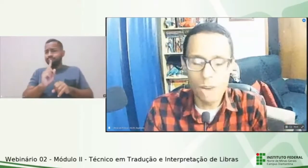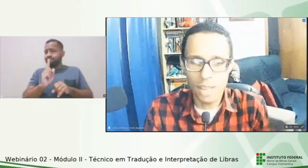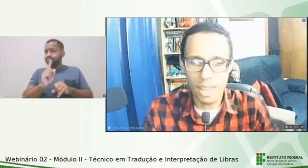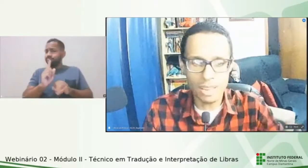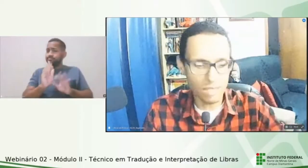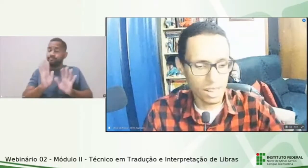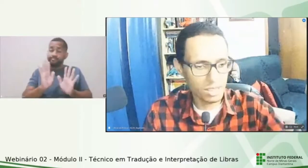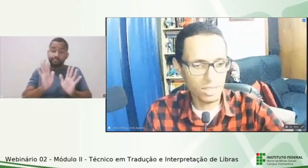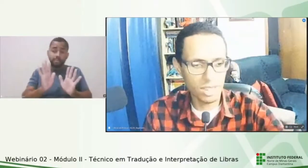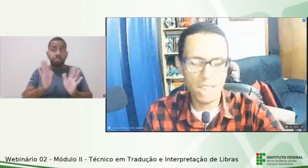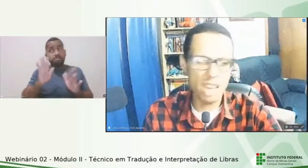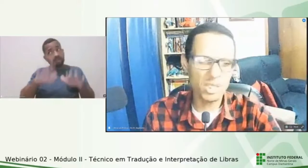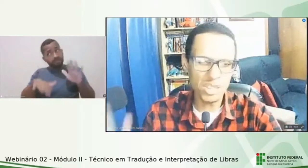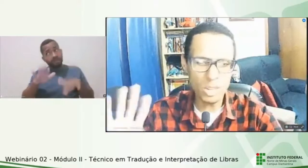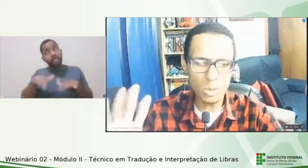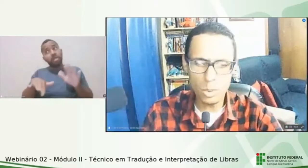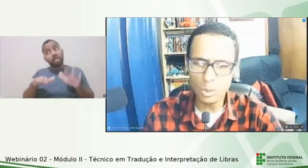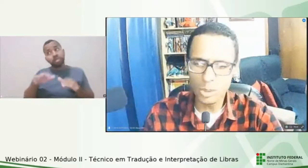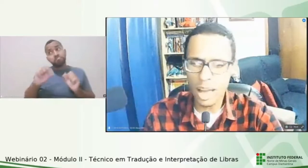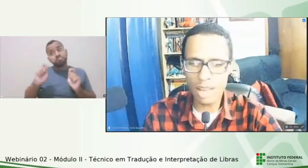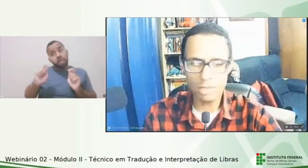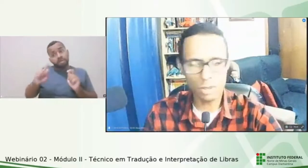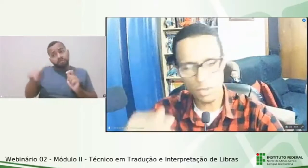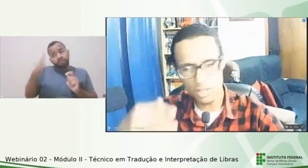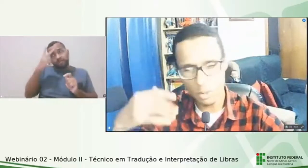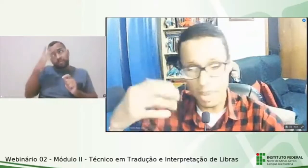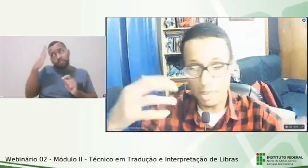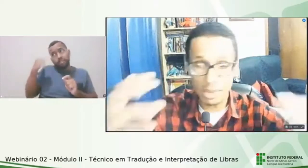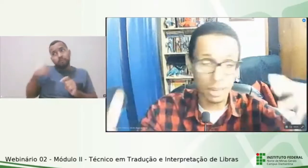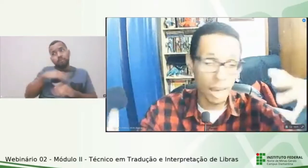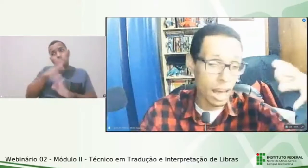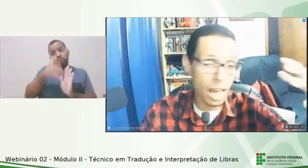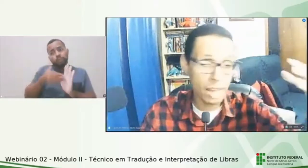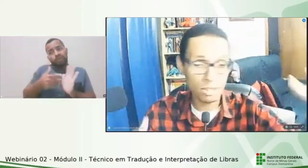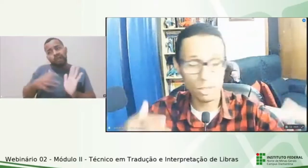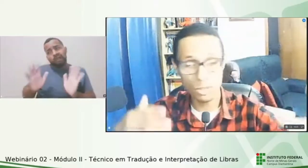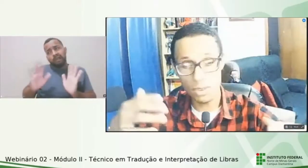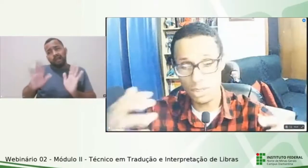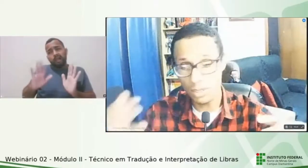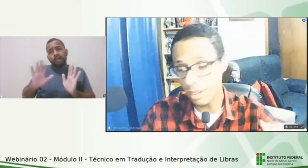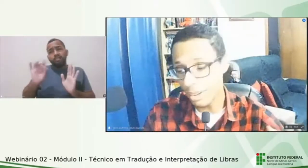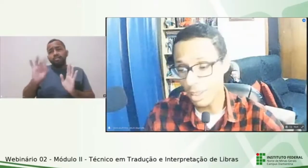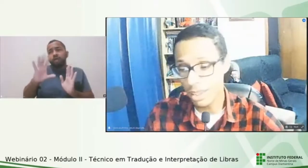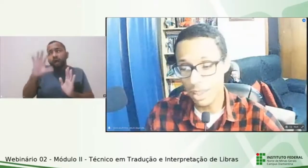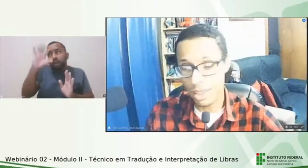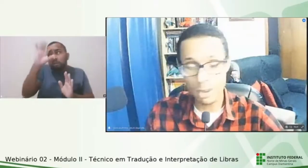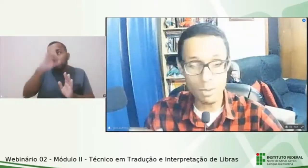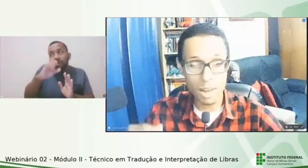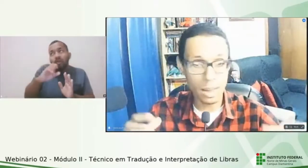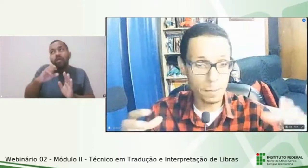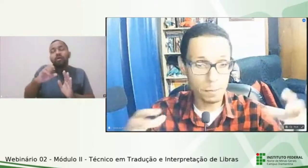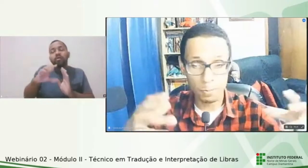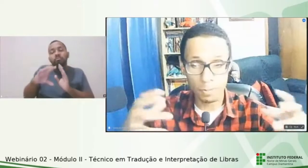ter alguém que vá dizer assim: ah, eu já sei tudo, já só estou fazendo uma reciclagem, só estou fazendo ali